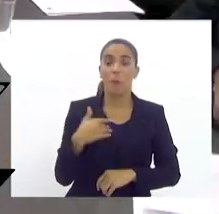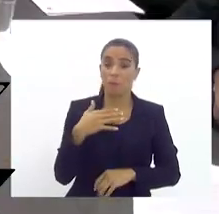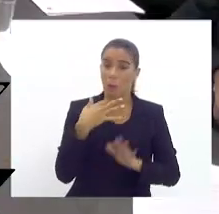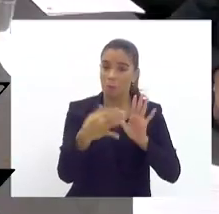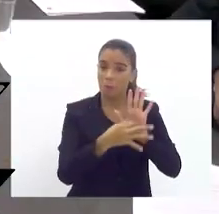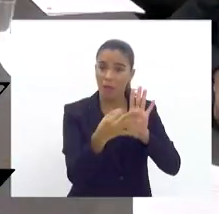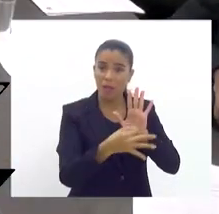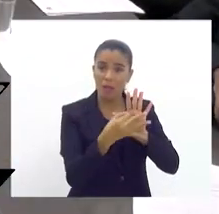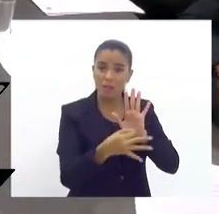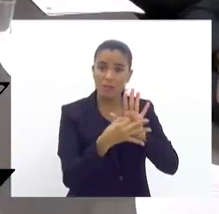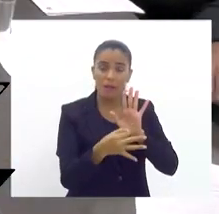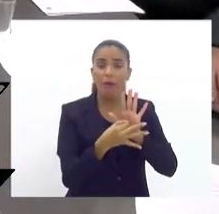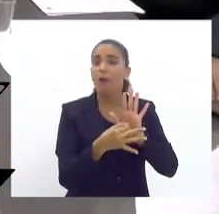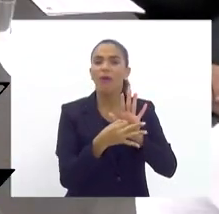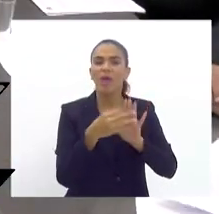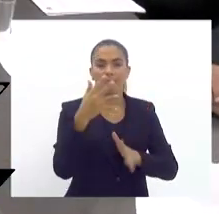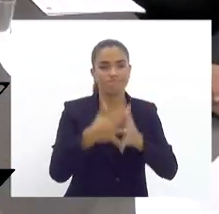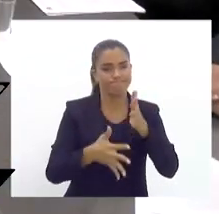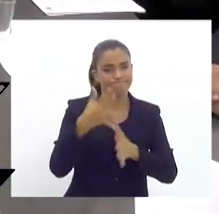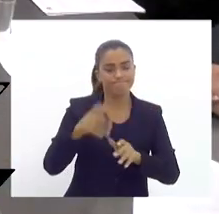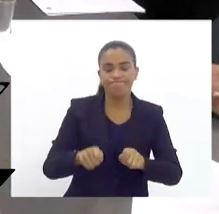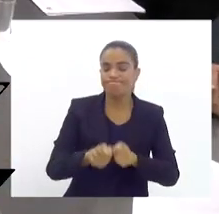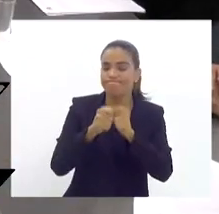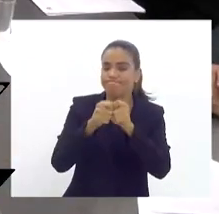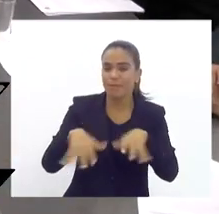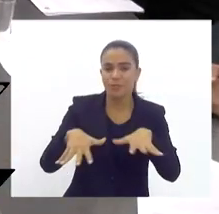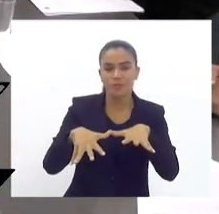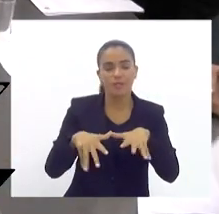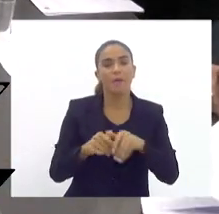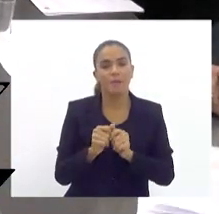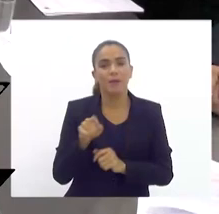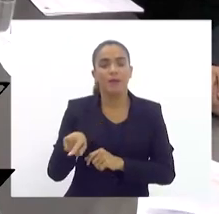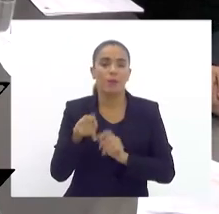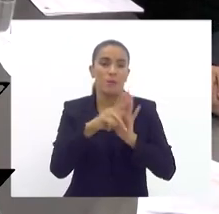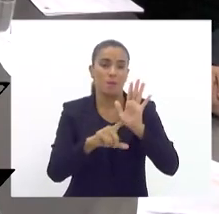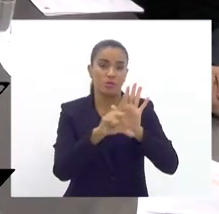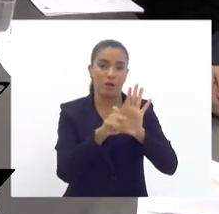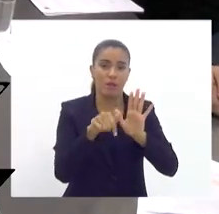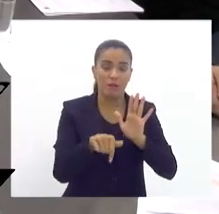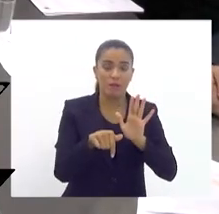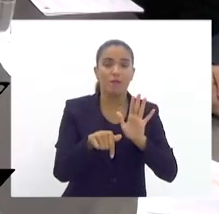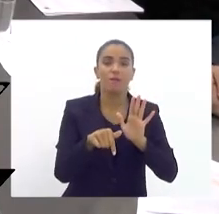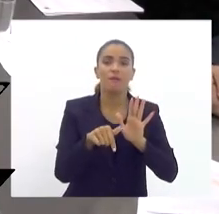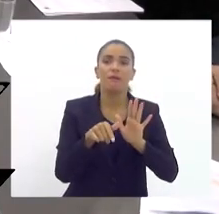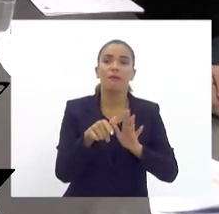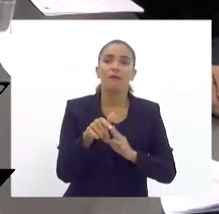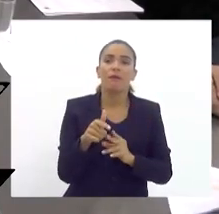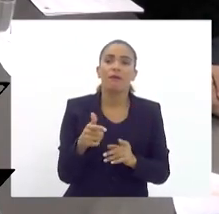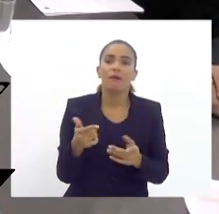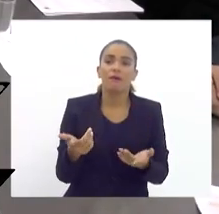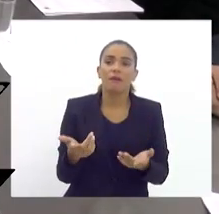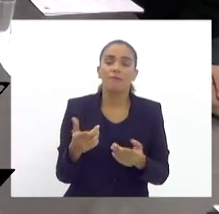é pela prejudicabilidade do projeto, pedindo atenção ao projeto de lei